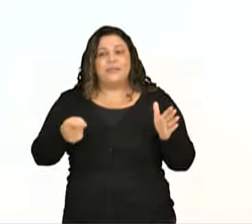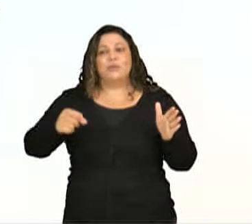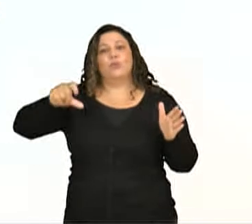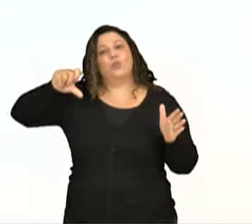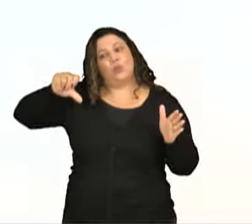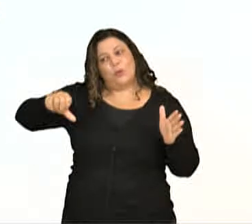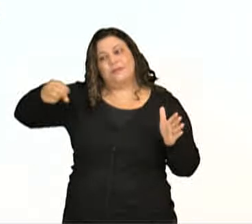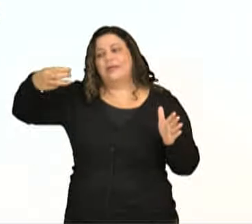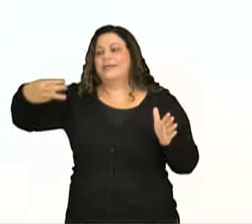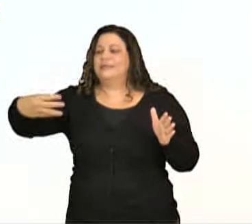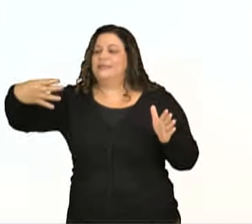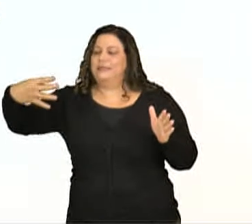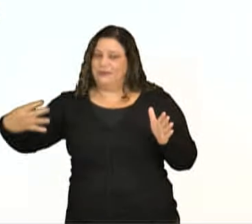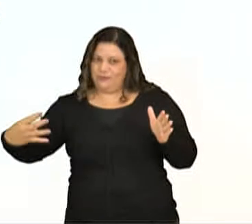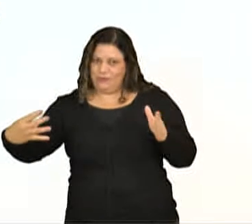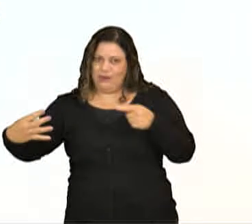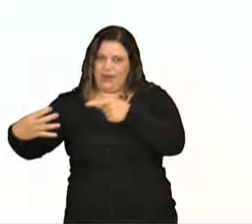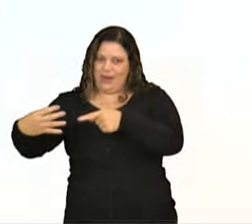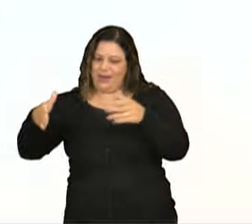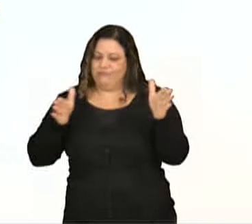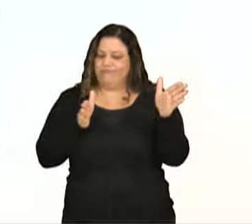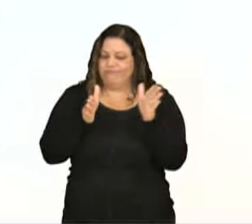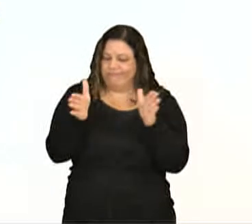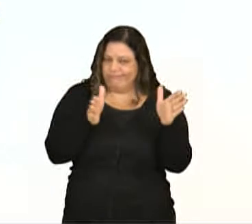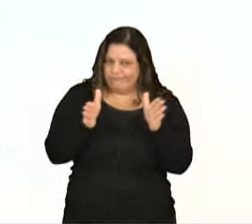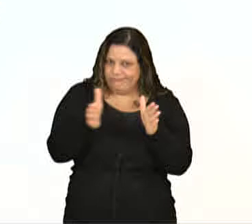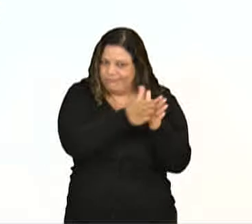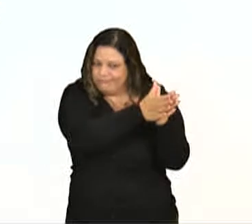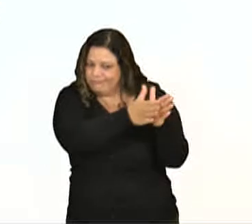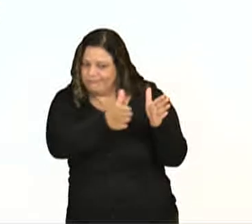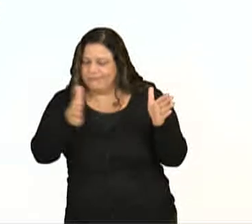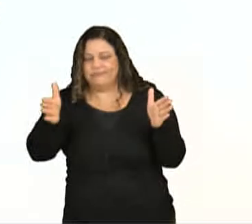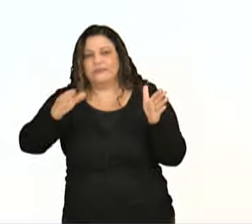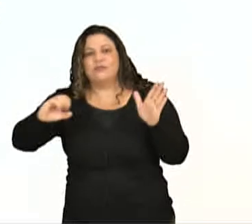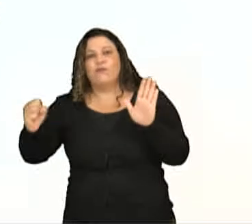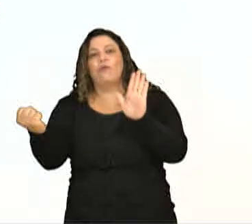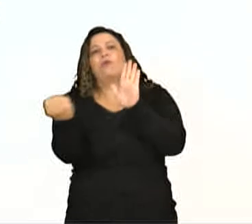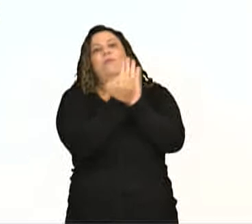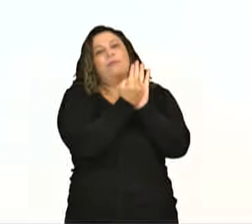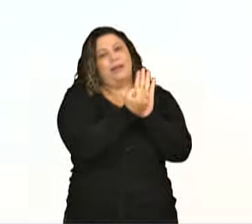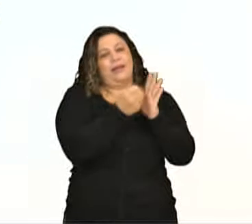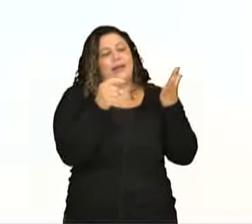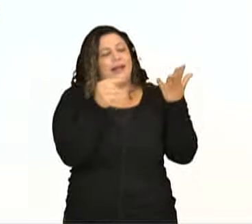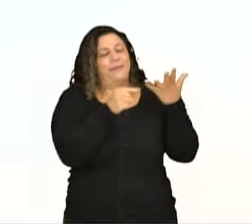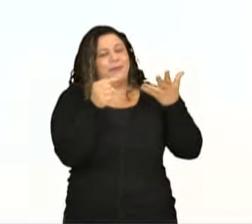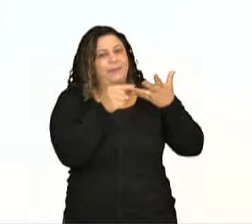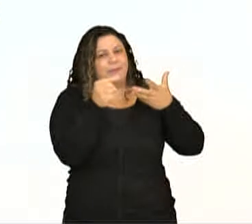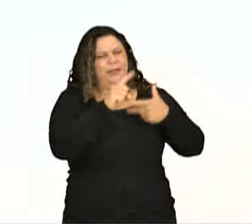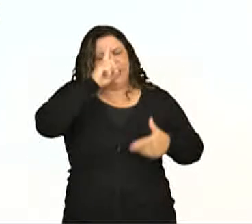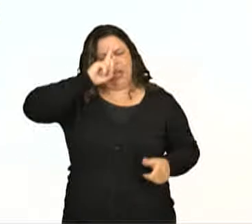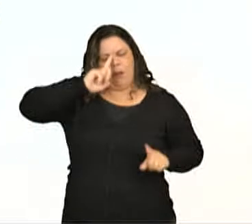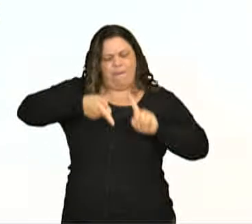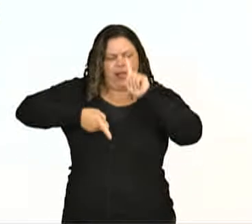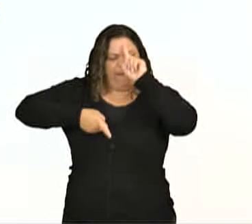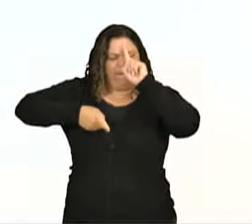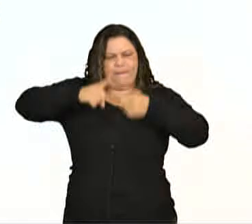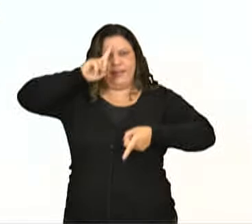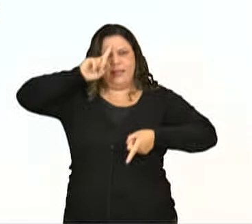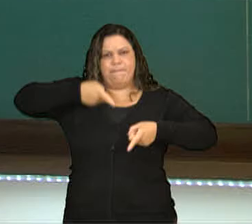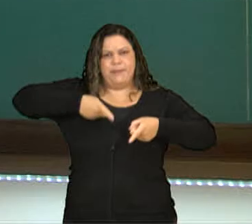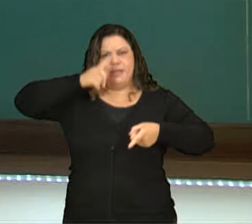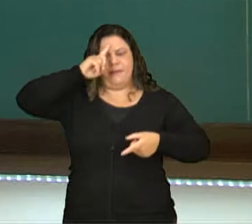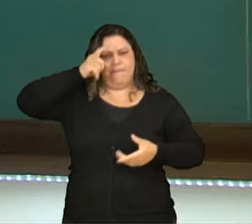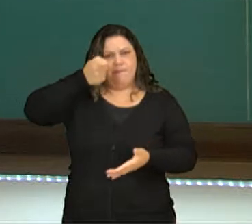1934, governo provisório. E ele foi marcado por medidas autoritárias logo de início, logo